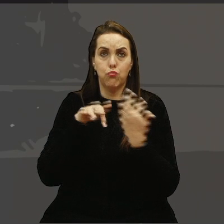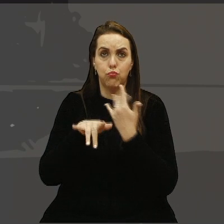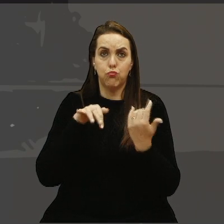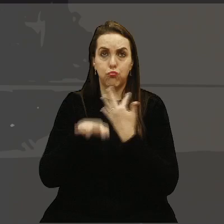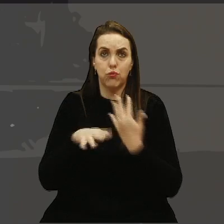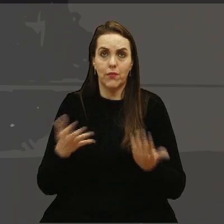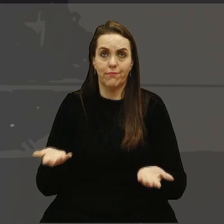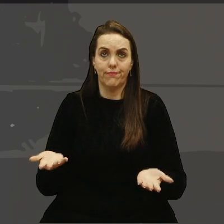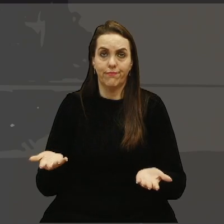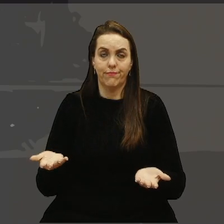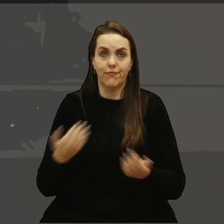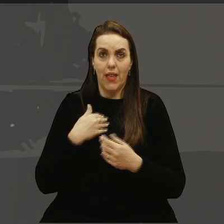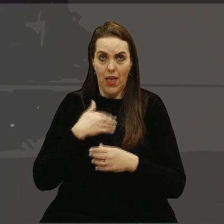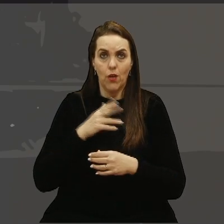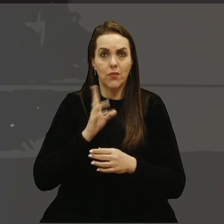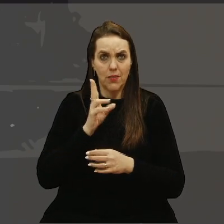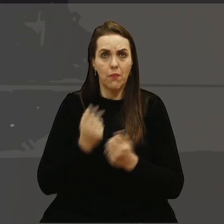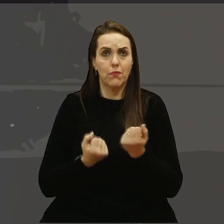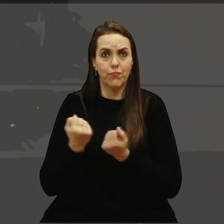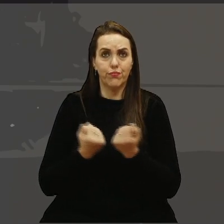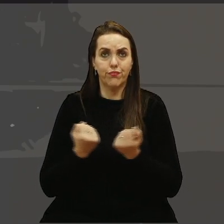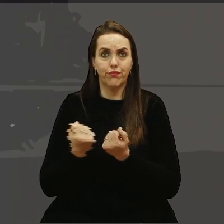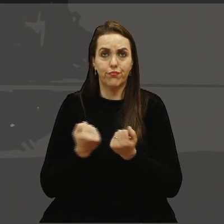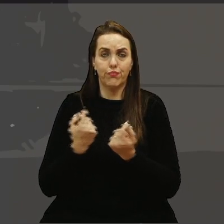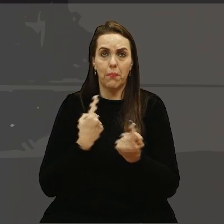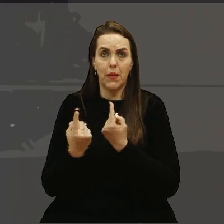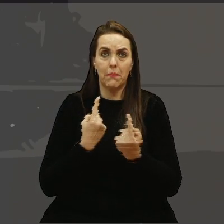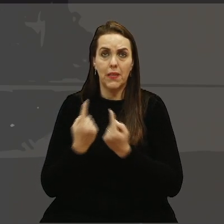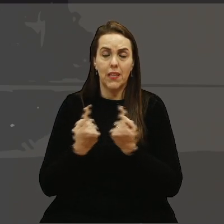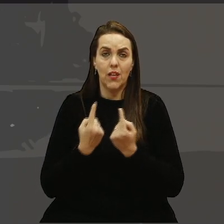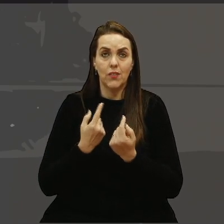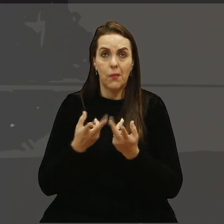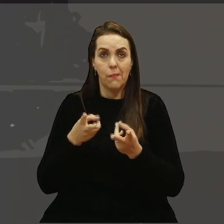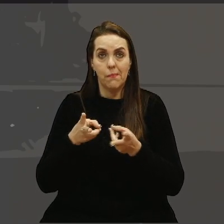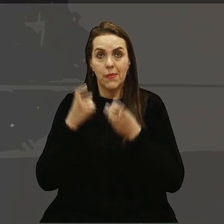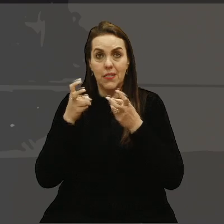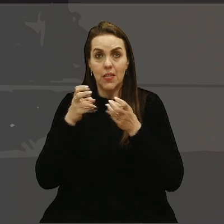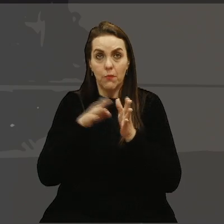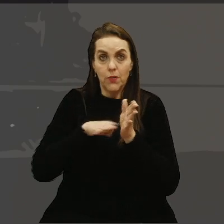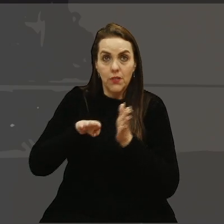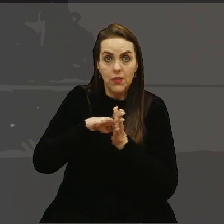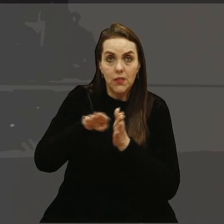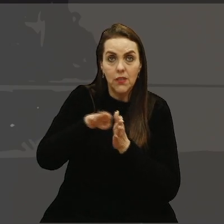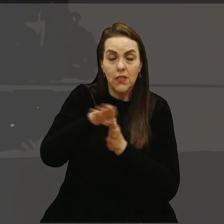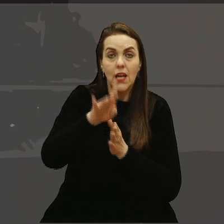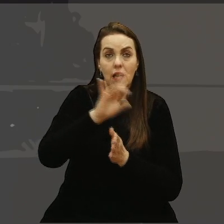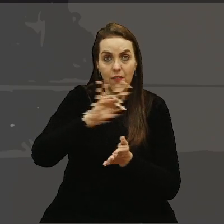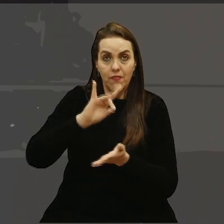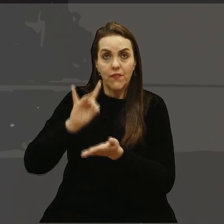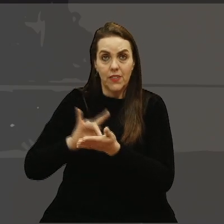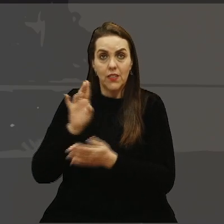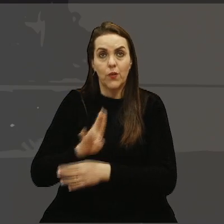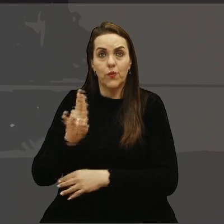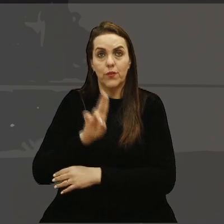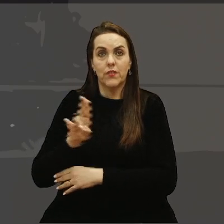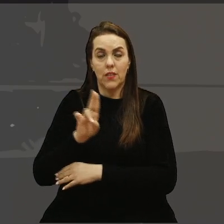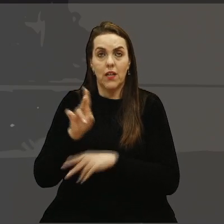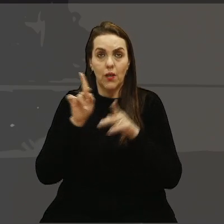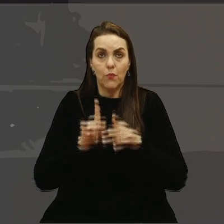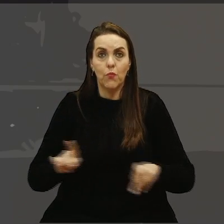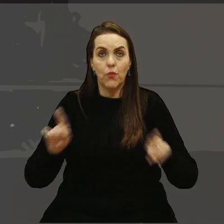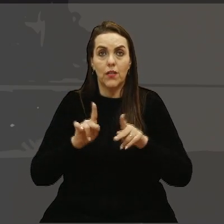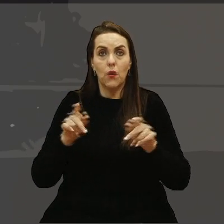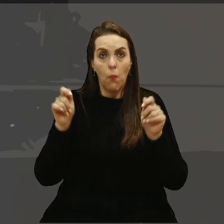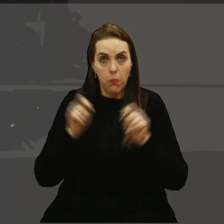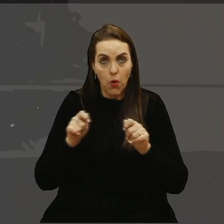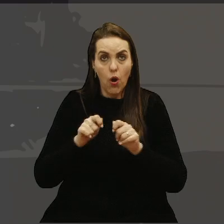E eu ando pela perimetral e vejo que só são alguns pontos que esse estacionamento de fato é utilizado. A população, como um todo, pode estacionar os